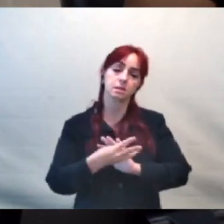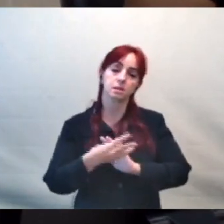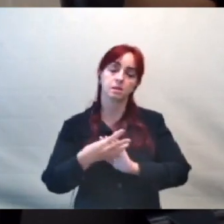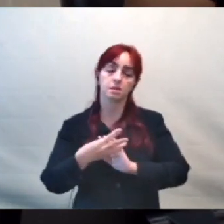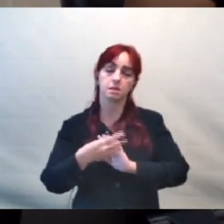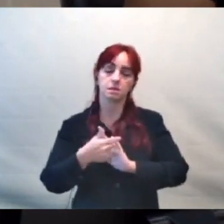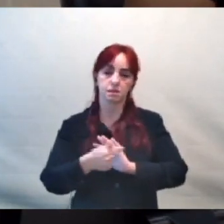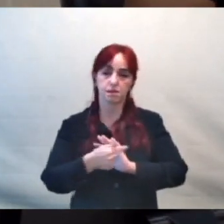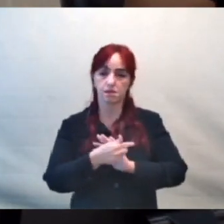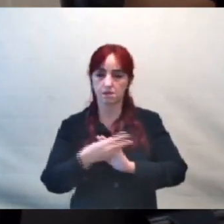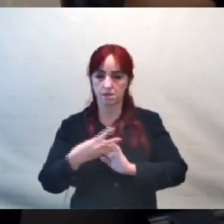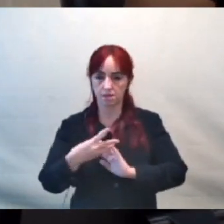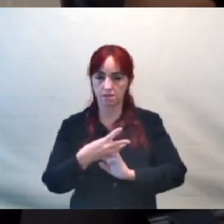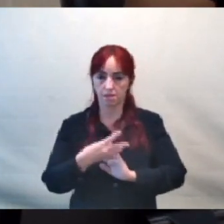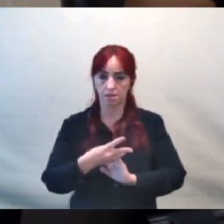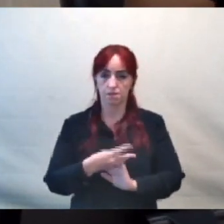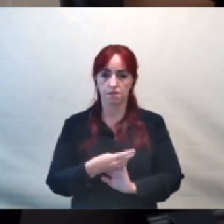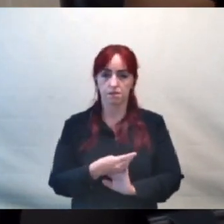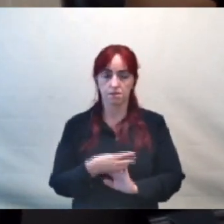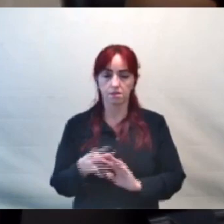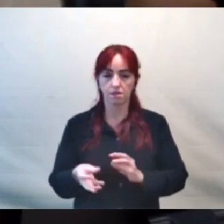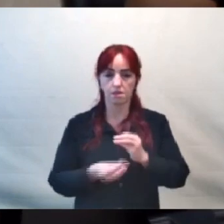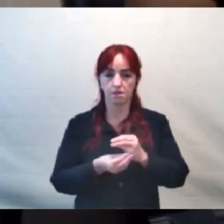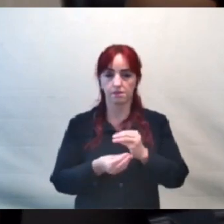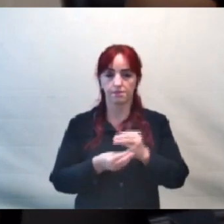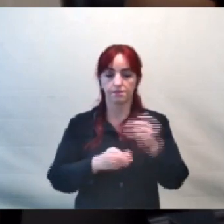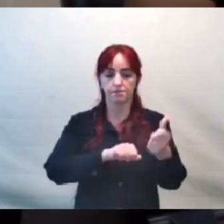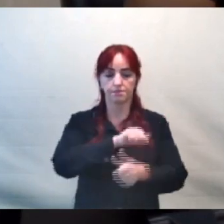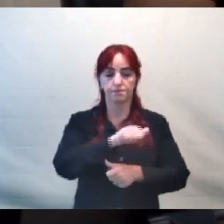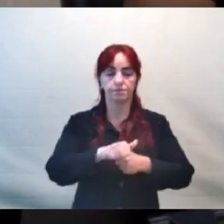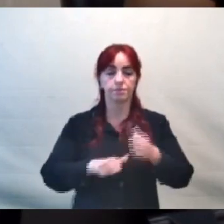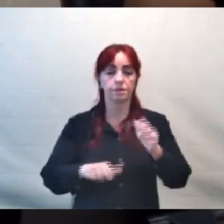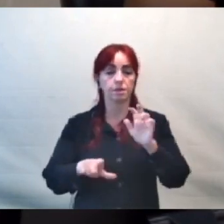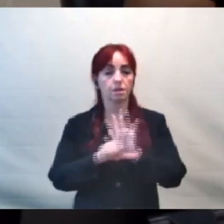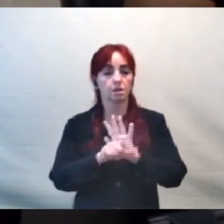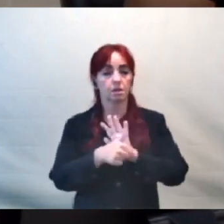773/2023, primeiro turno. Ementa altera a lei